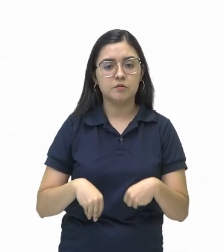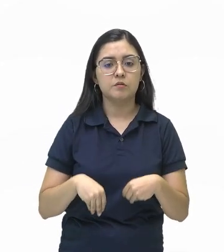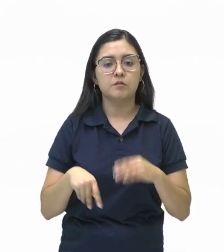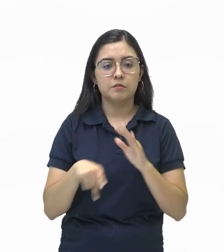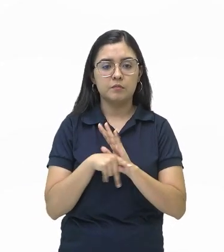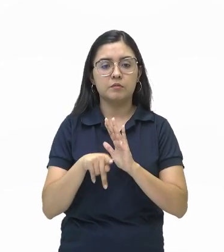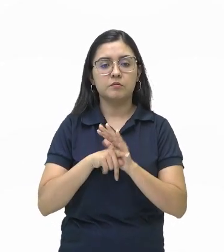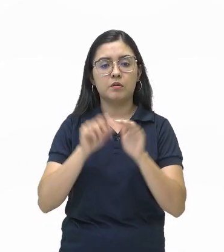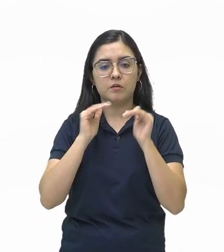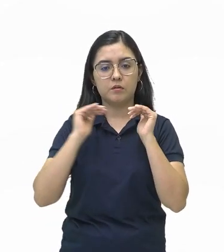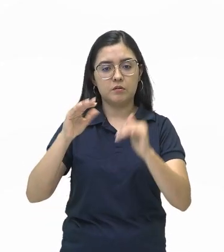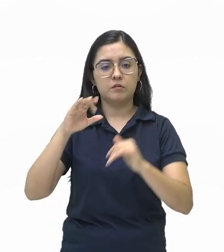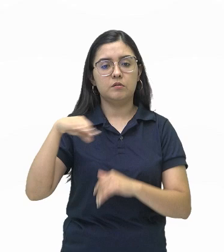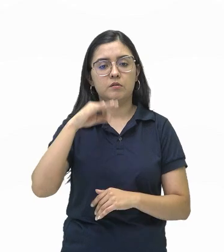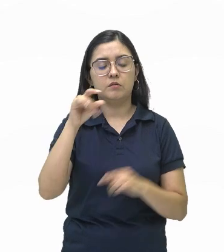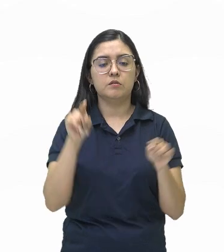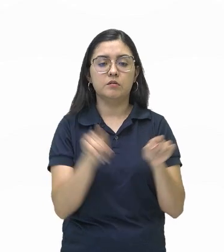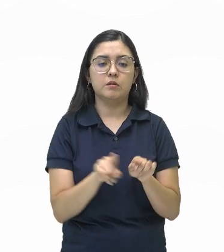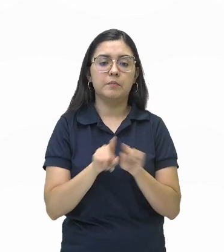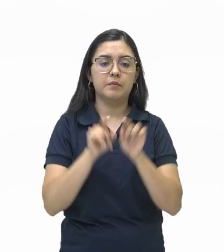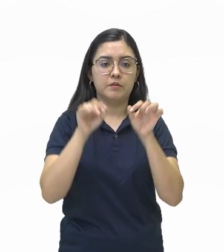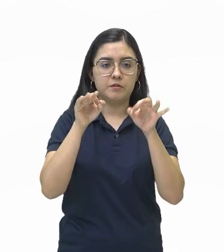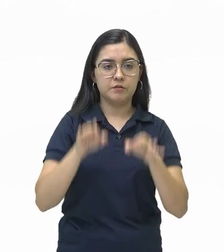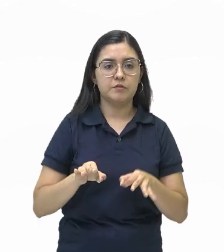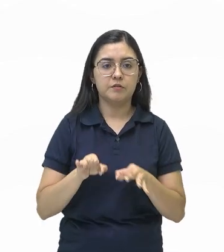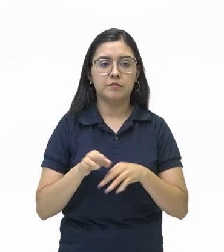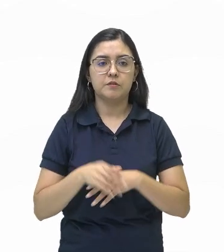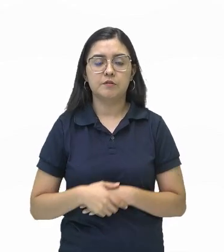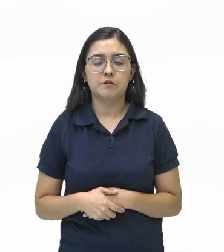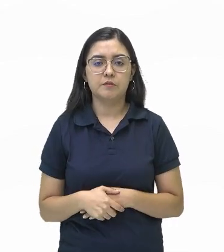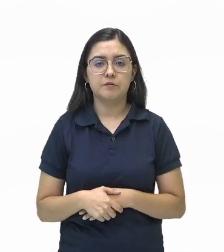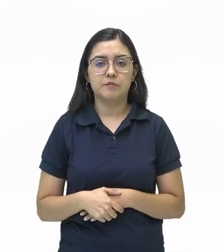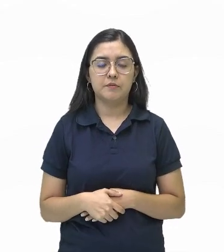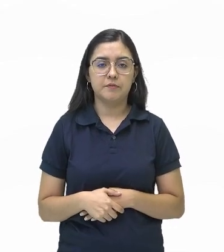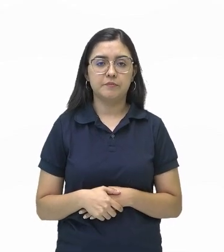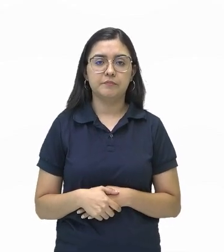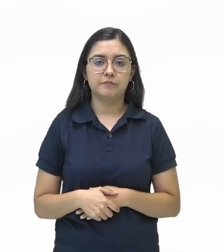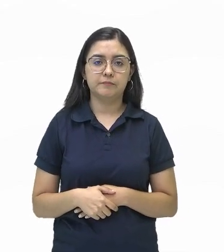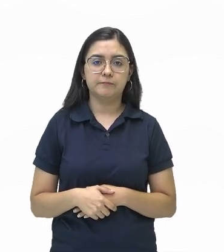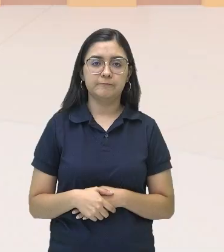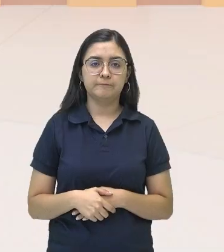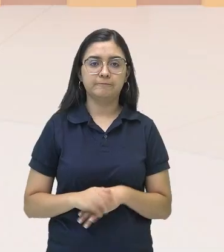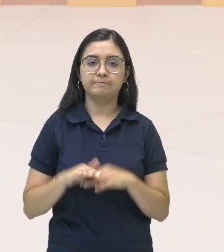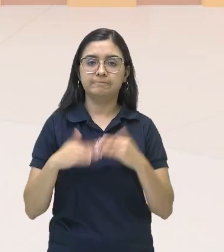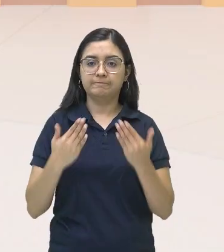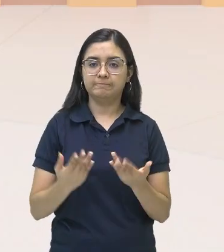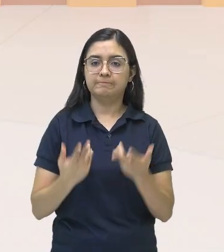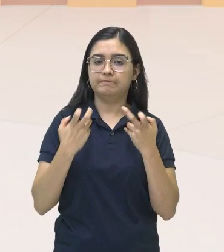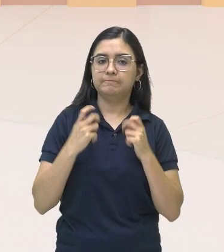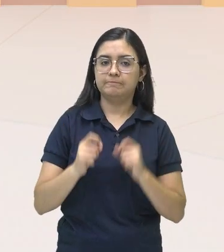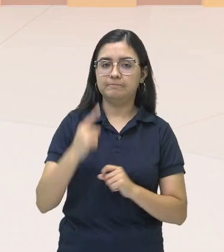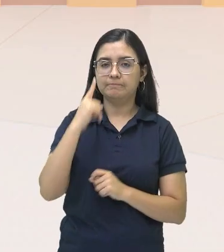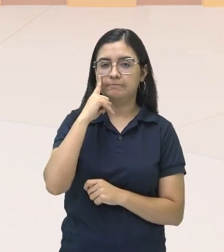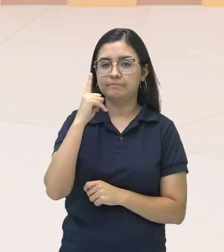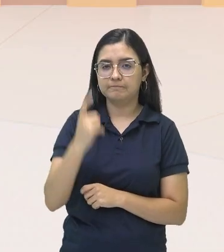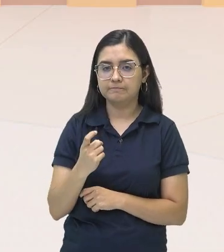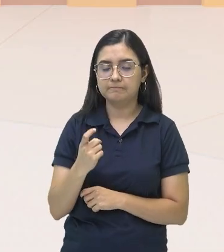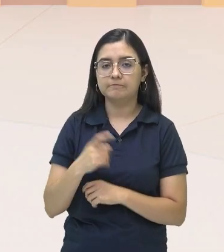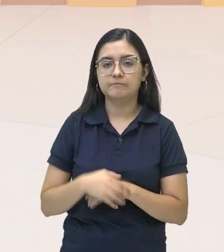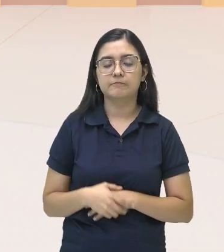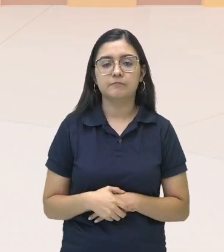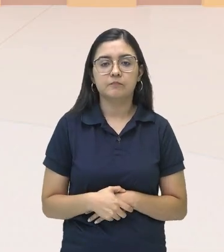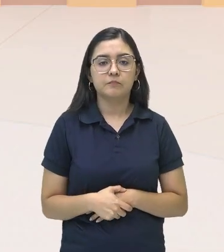sua honra, a sua espiritualidade, a sua dignidade. Olha só que interessante aí, gente,